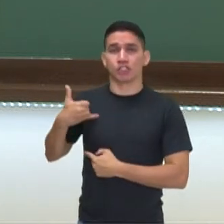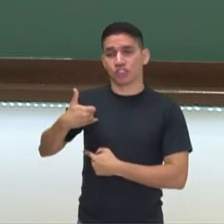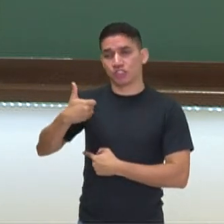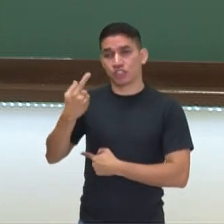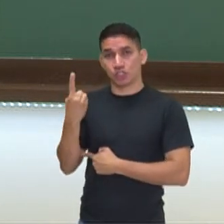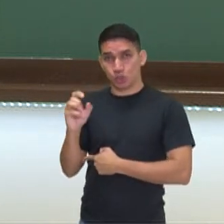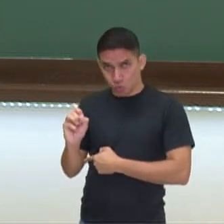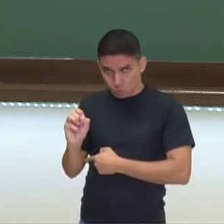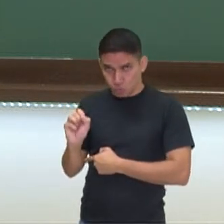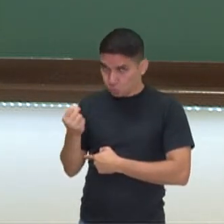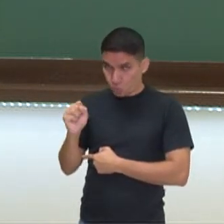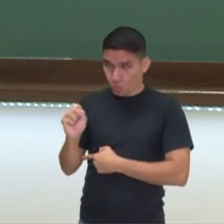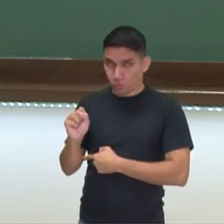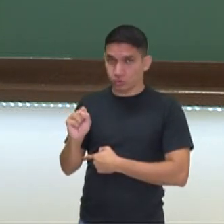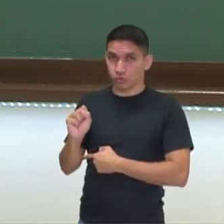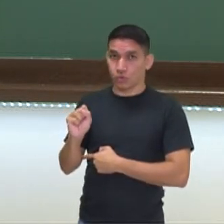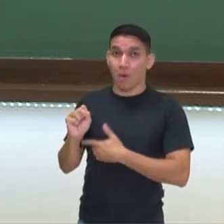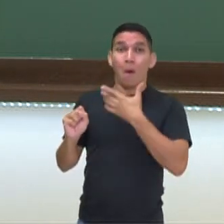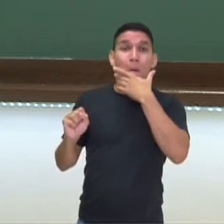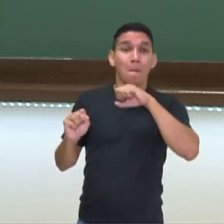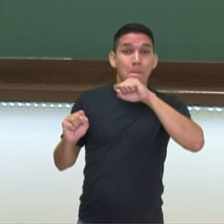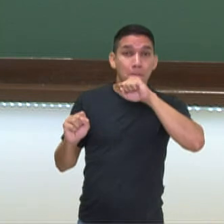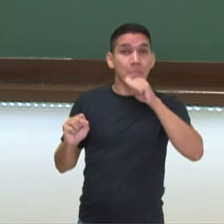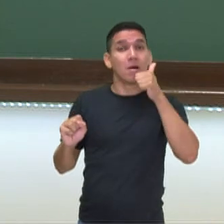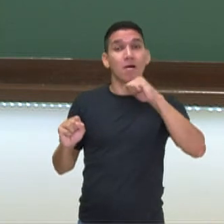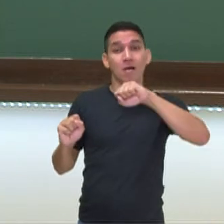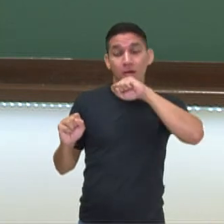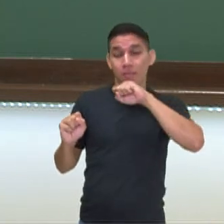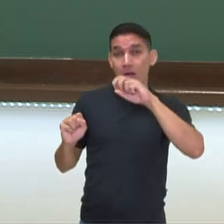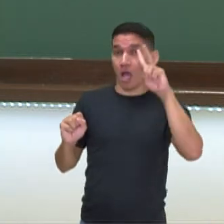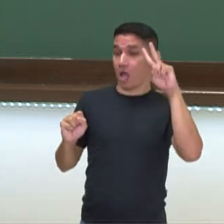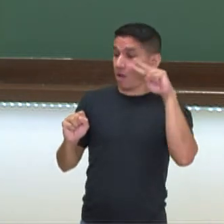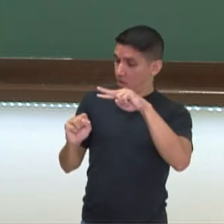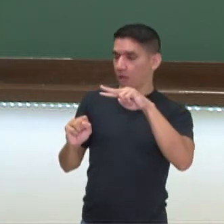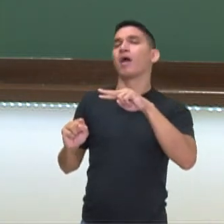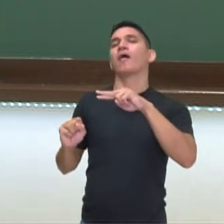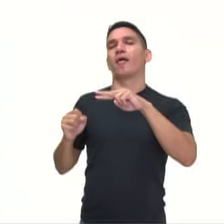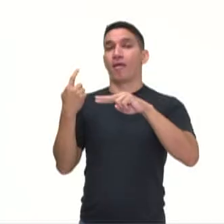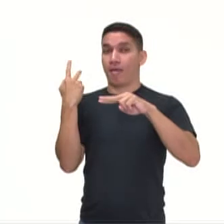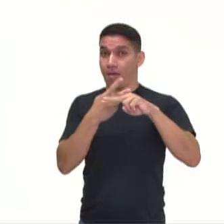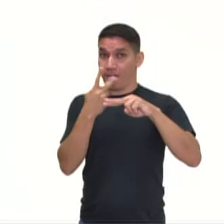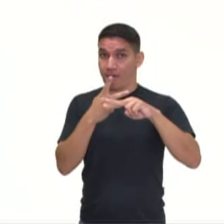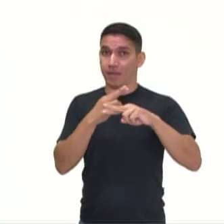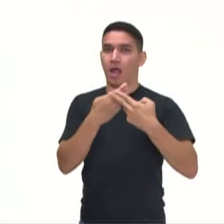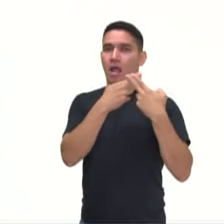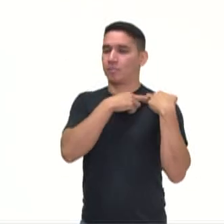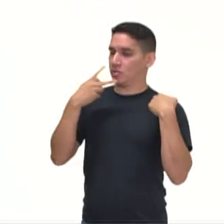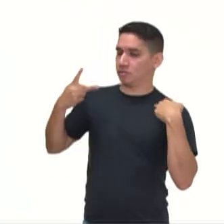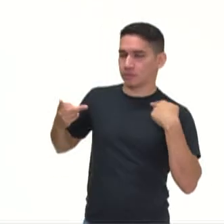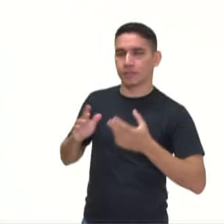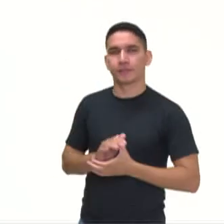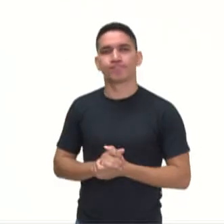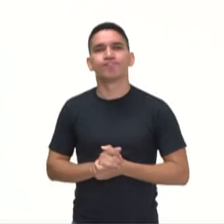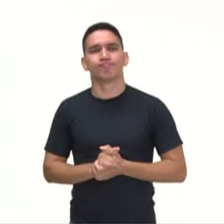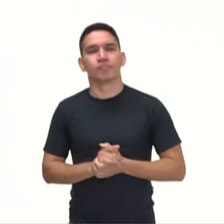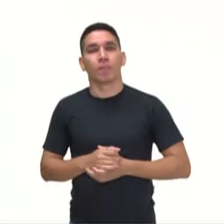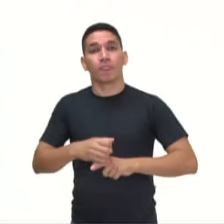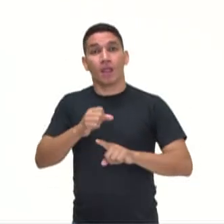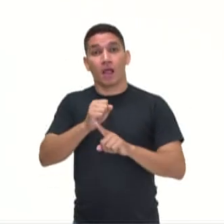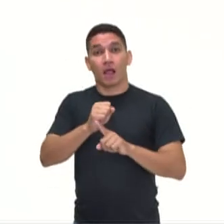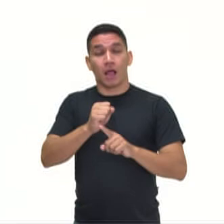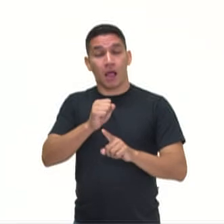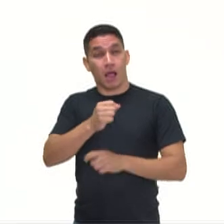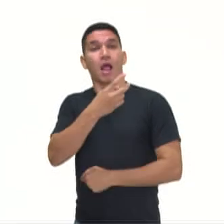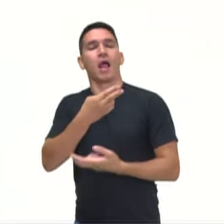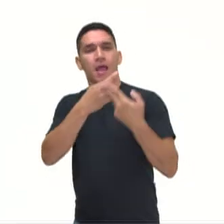pais são responsáveis pelos menores de 18 anos, por exemplo. Responsabilidade civil, né? São os